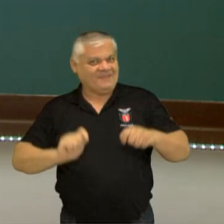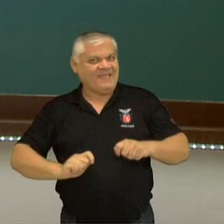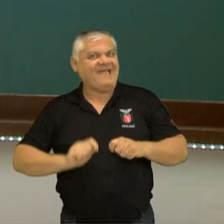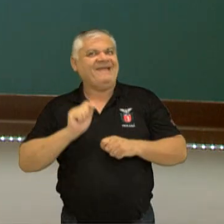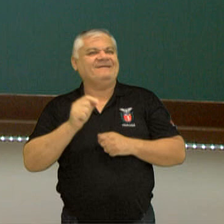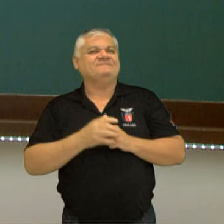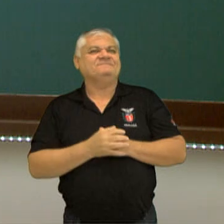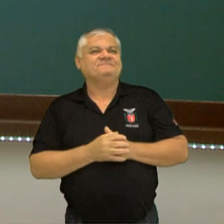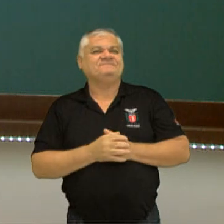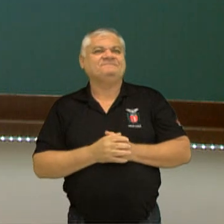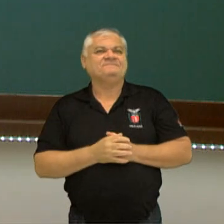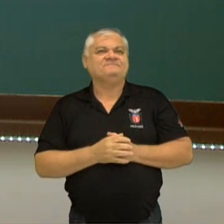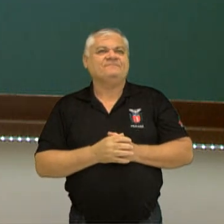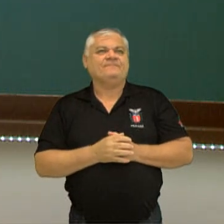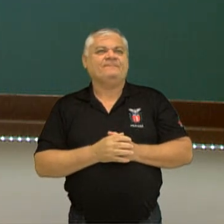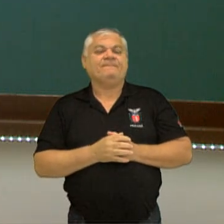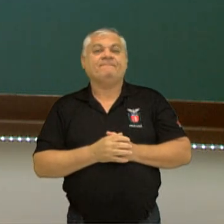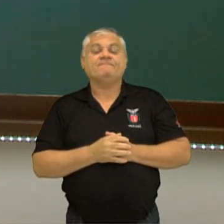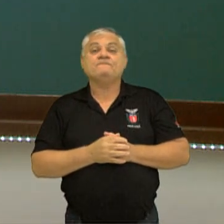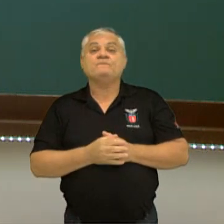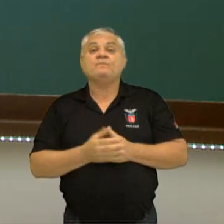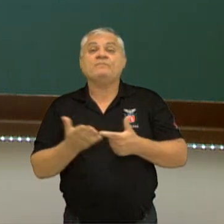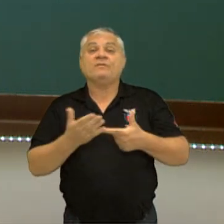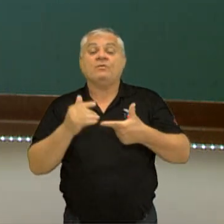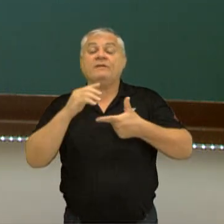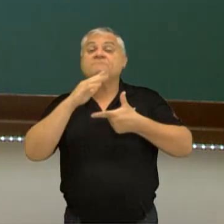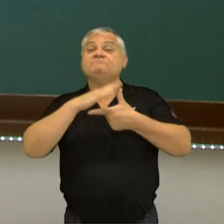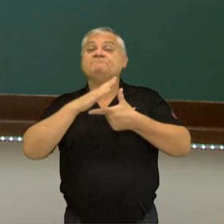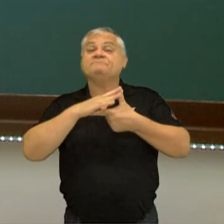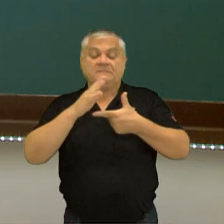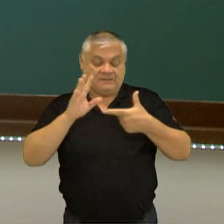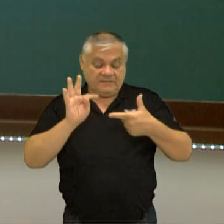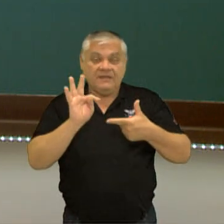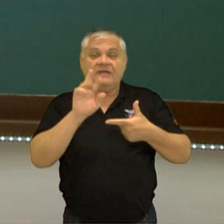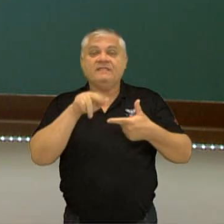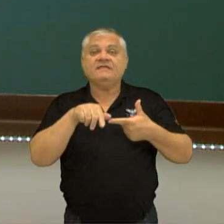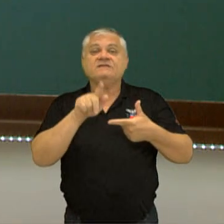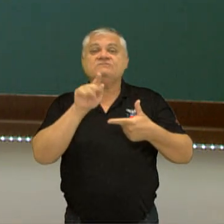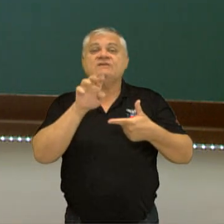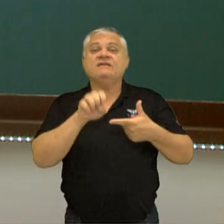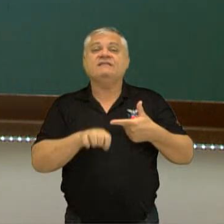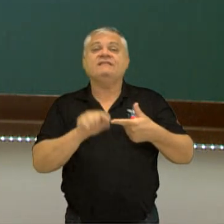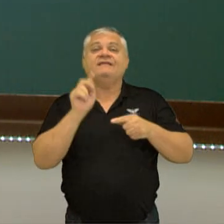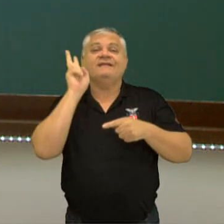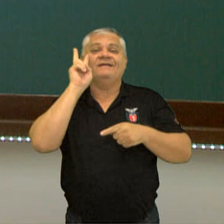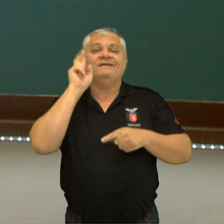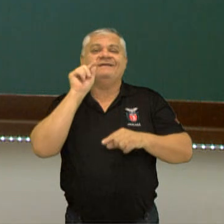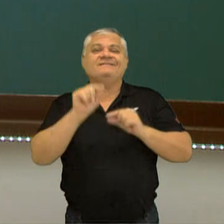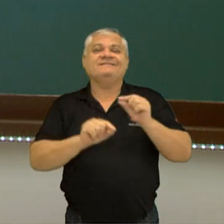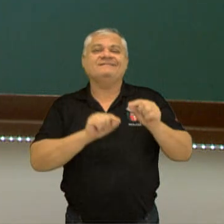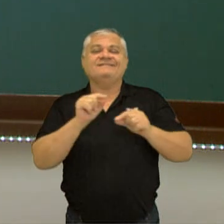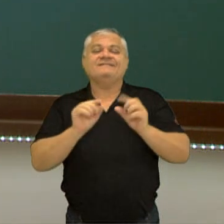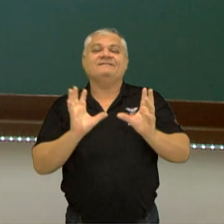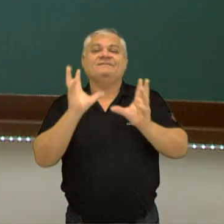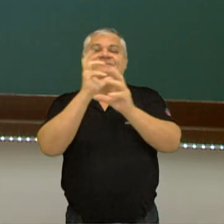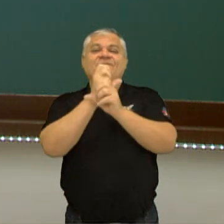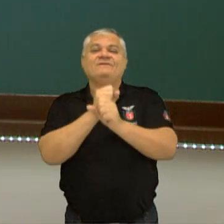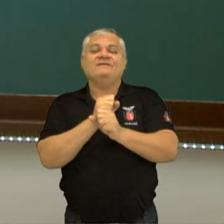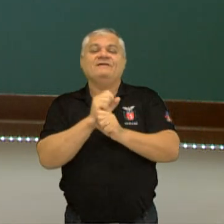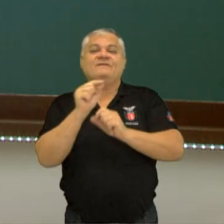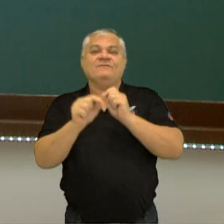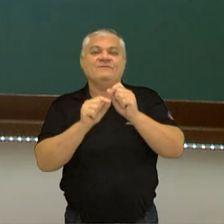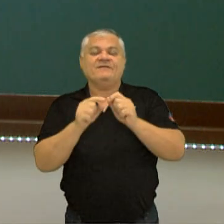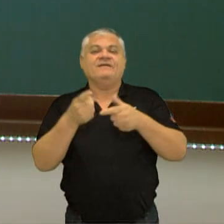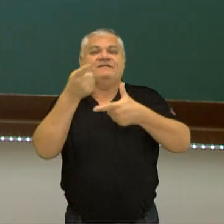esse conteúdo, tá bom? Então, aqui, a tangente, para a gente poder relembrar, nós vamos poder calcular também